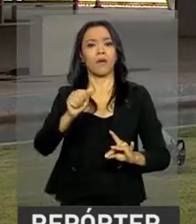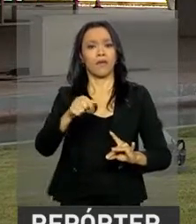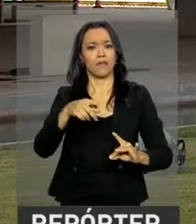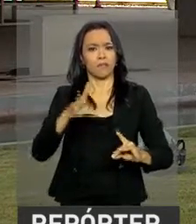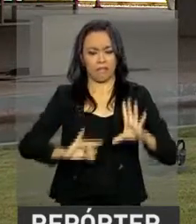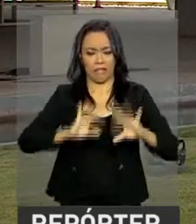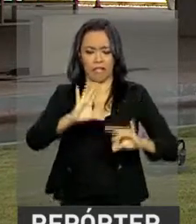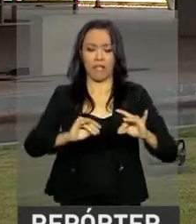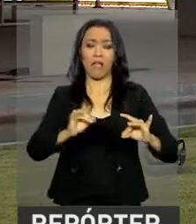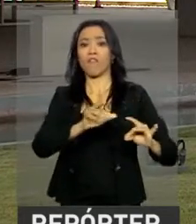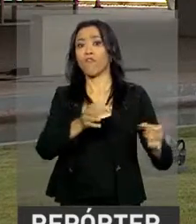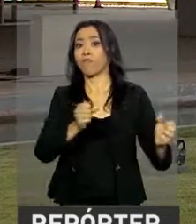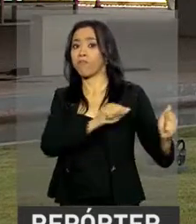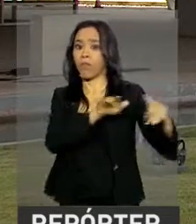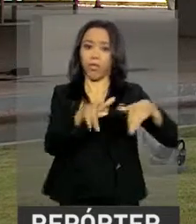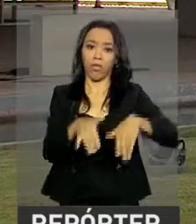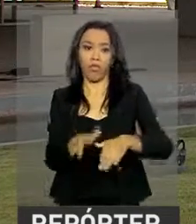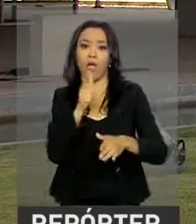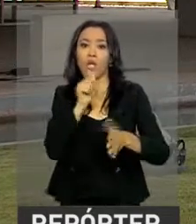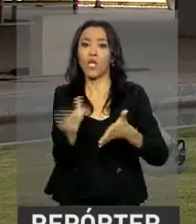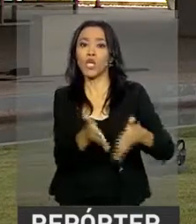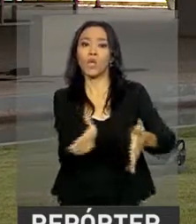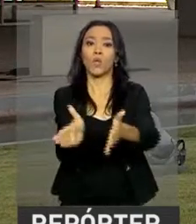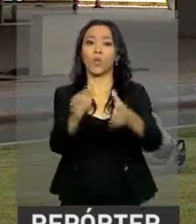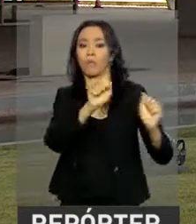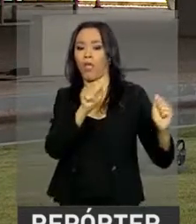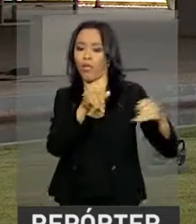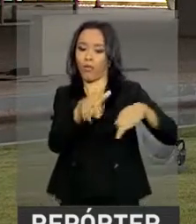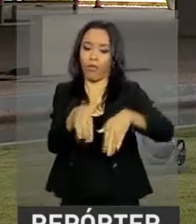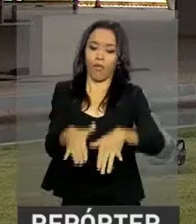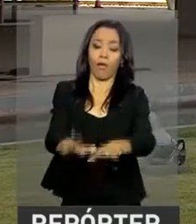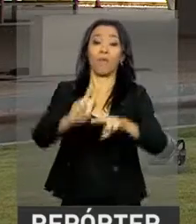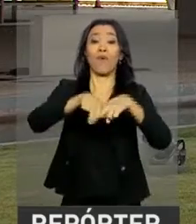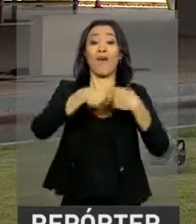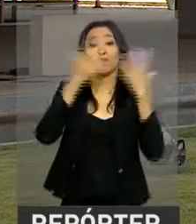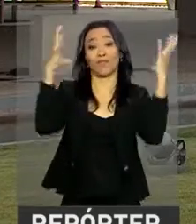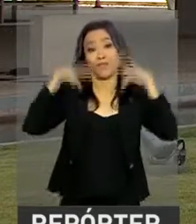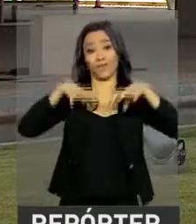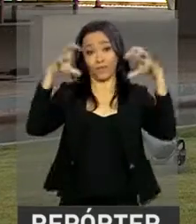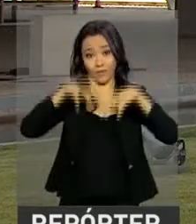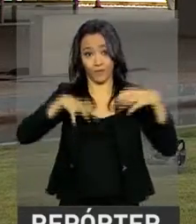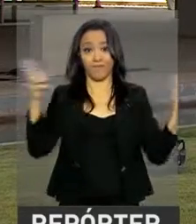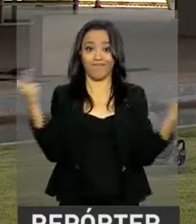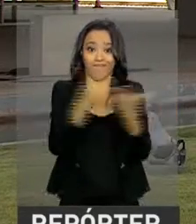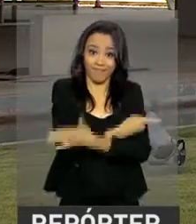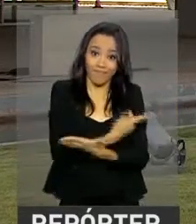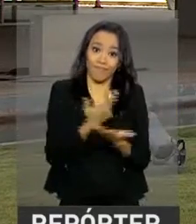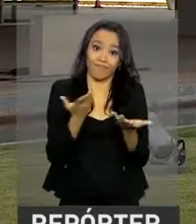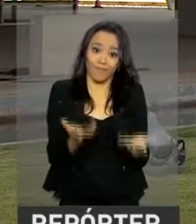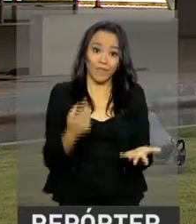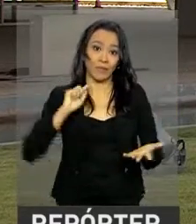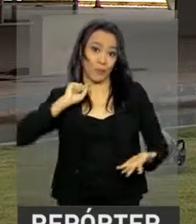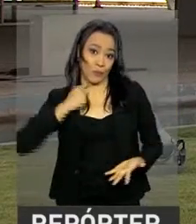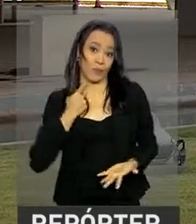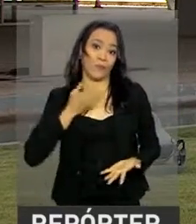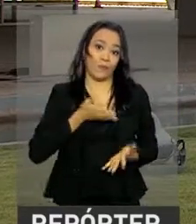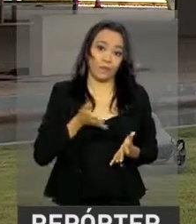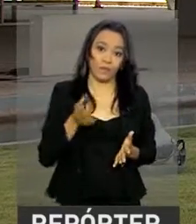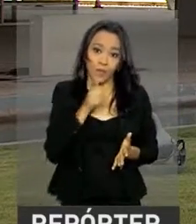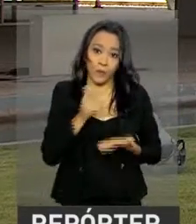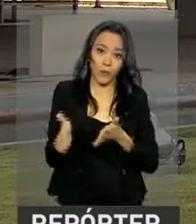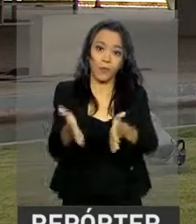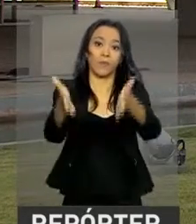voltarem para o leito dos rios com a volta das chuvas aí, com o início desse período chuvoso. O presidente Michel Temer, nesse encontro, ele